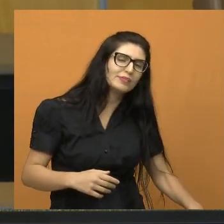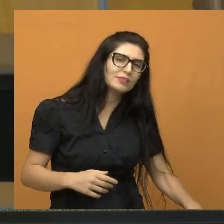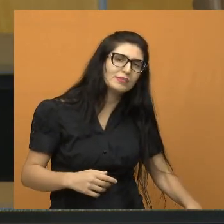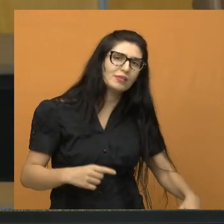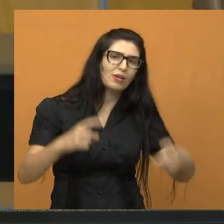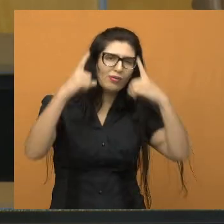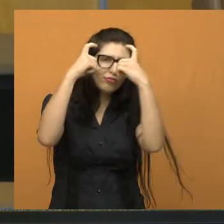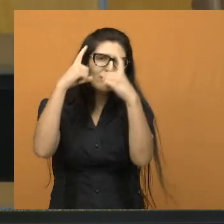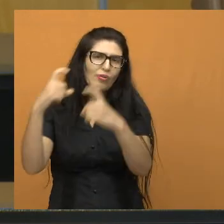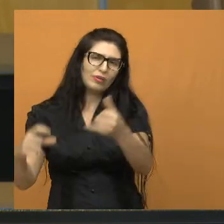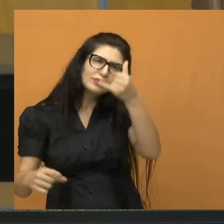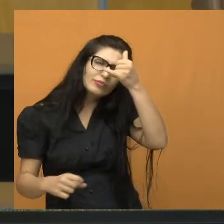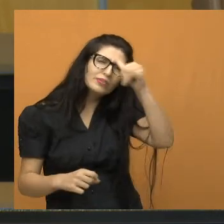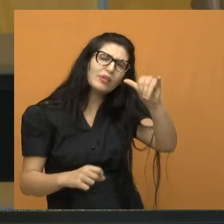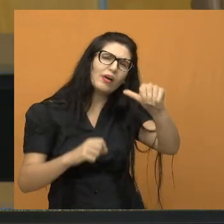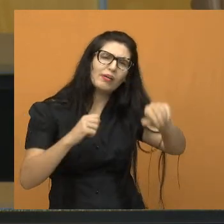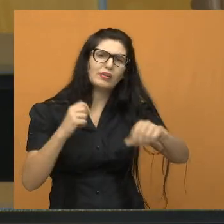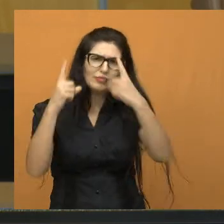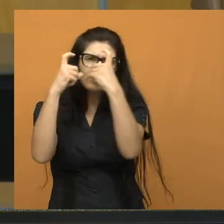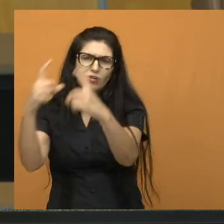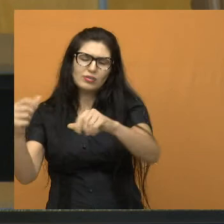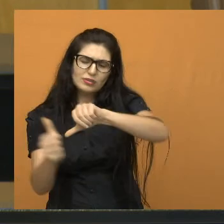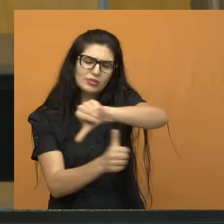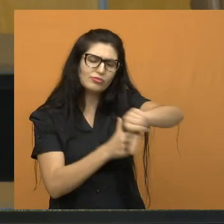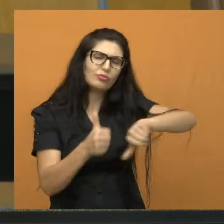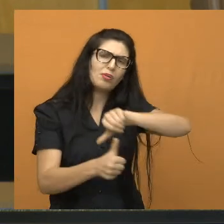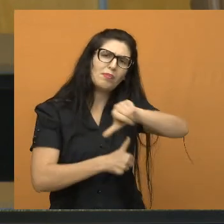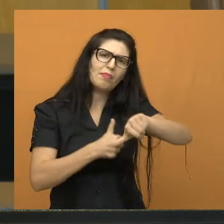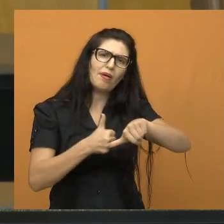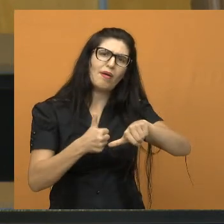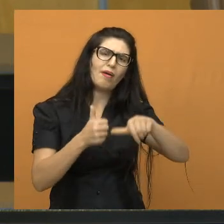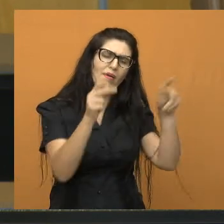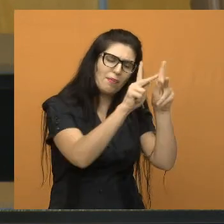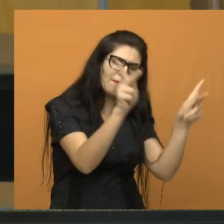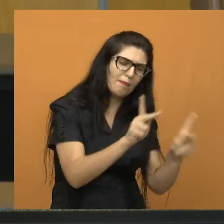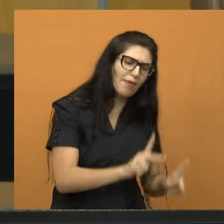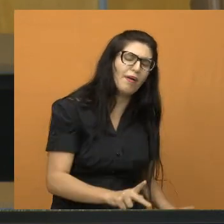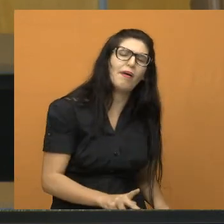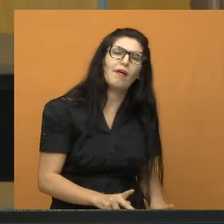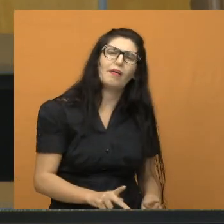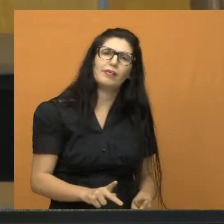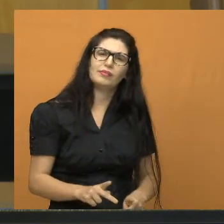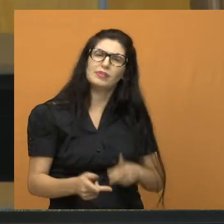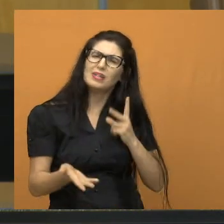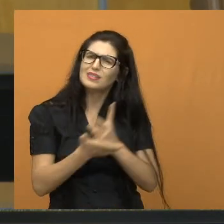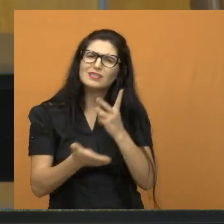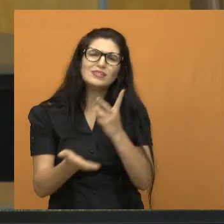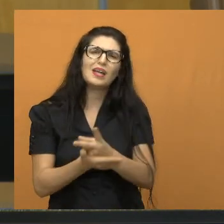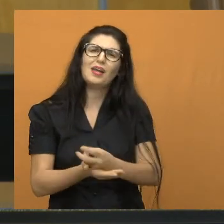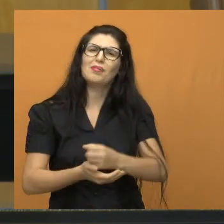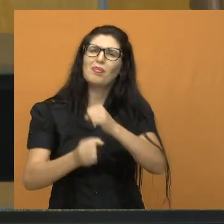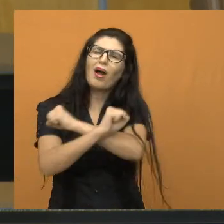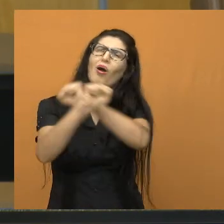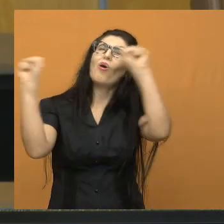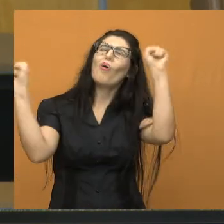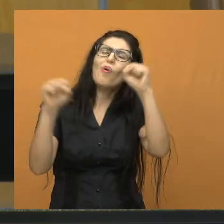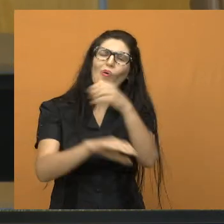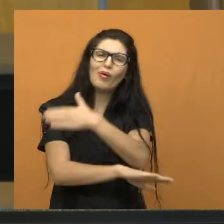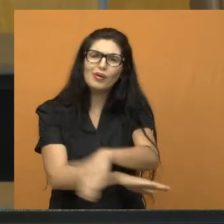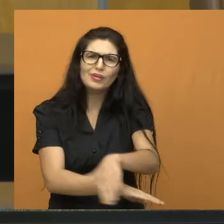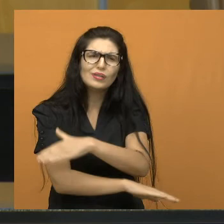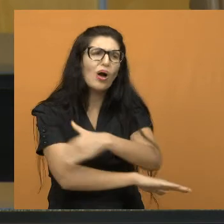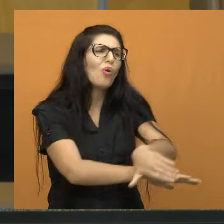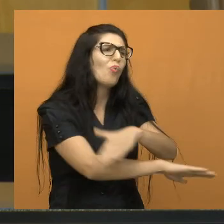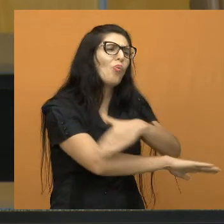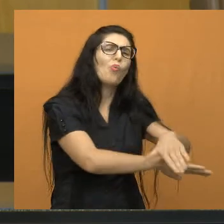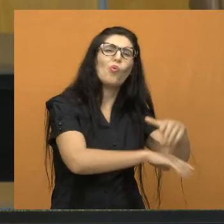sociedade. E lembrando que cada um deve fazer, desde o seu acordar, no seio da família, na rua, essa promoção